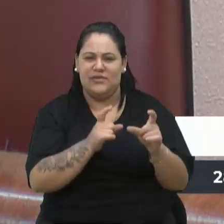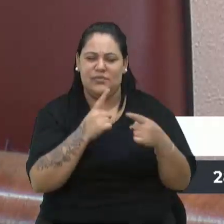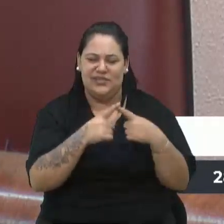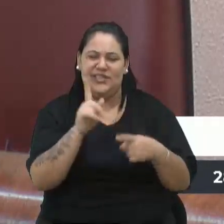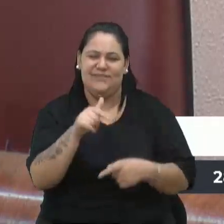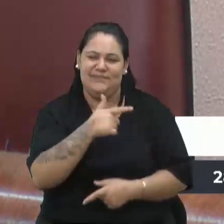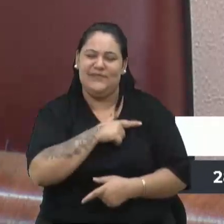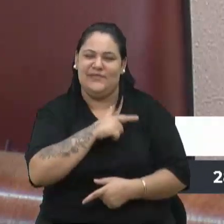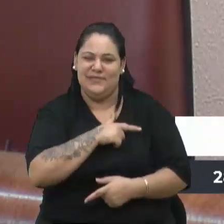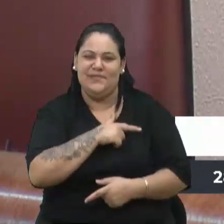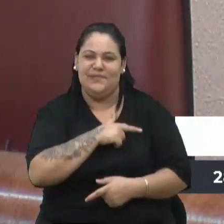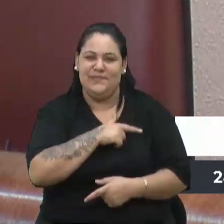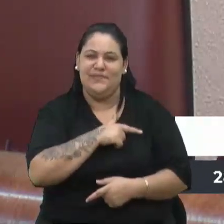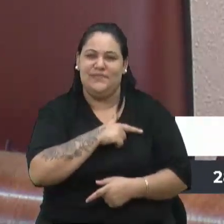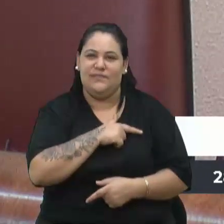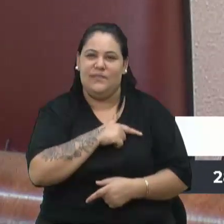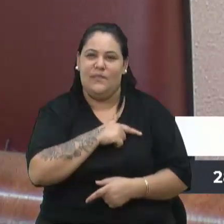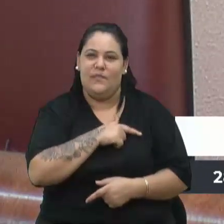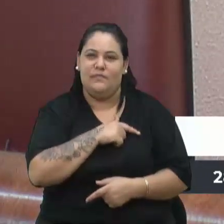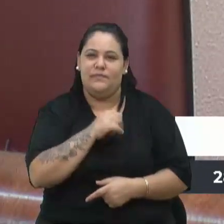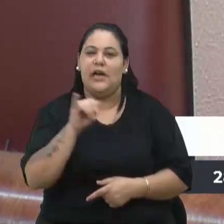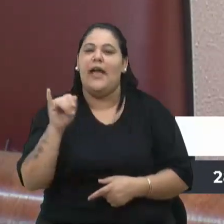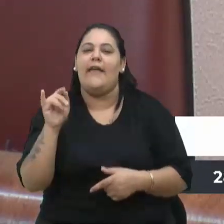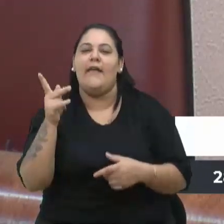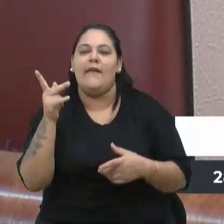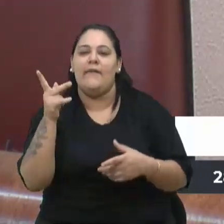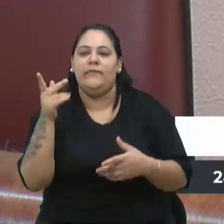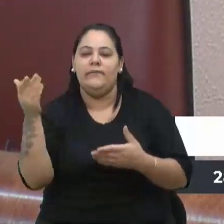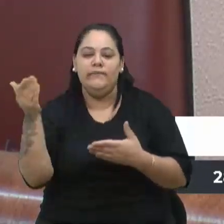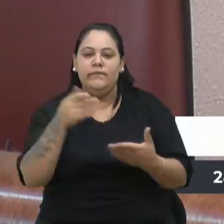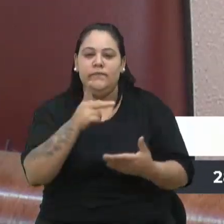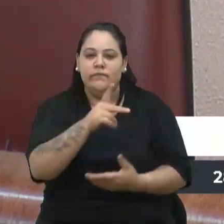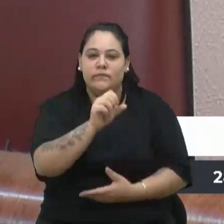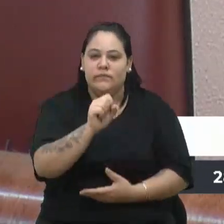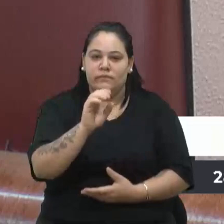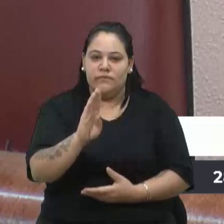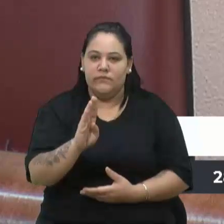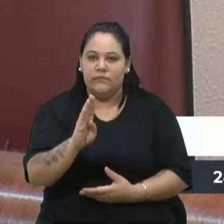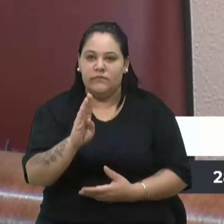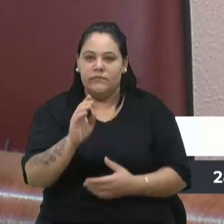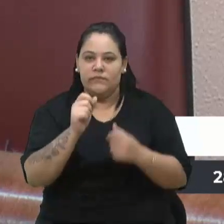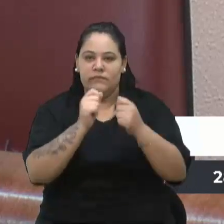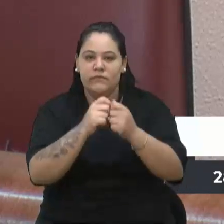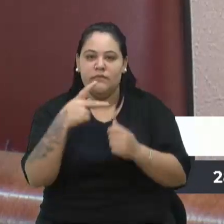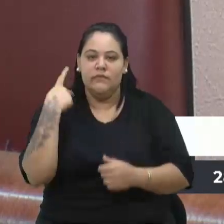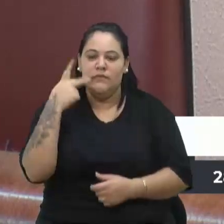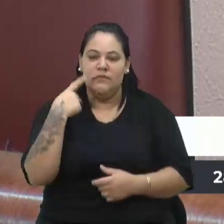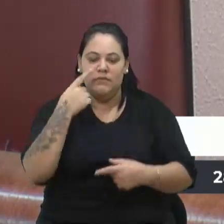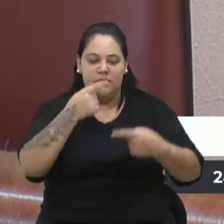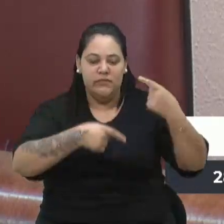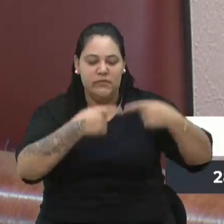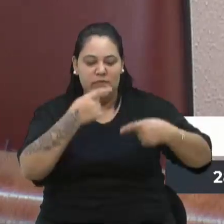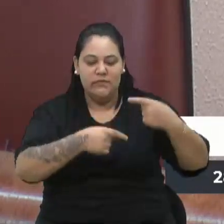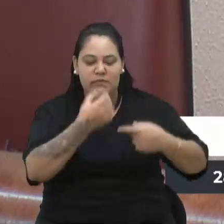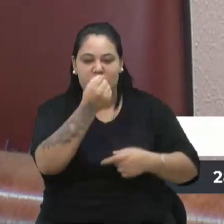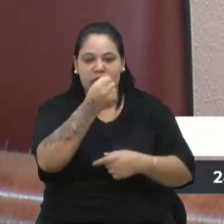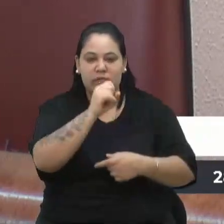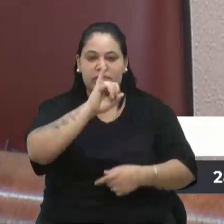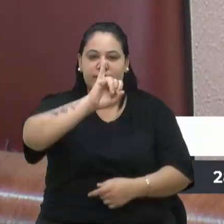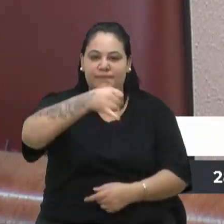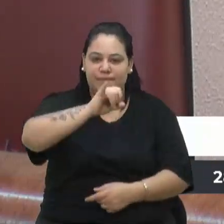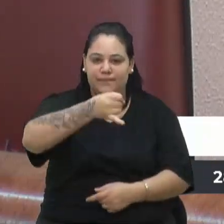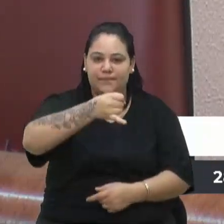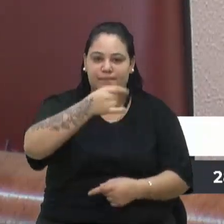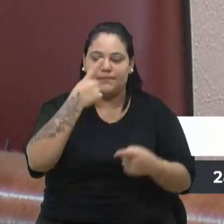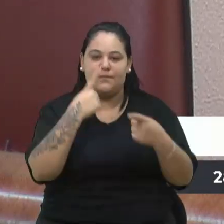feio. Aí veio o PSB, através do vereador, discutir a questão do 8 de janeiro. Mas por